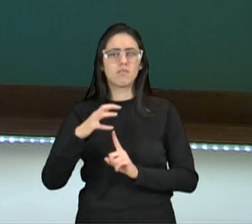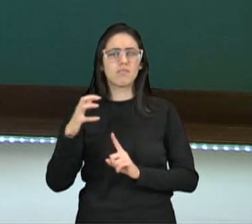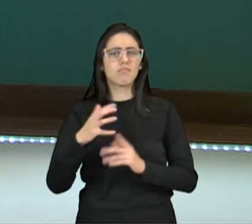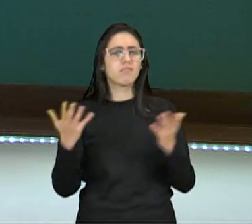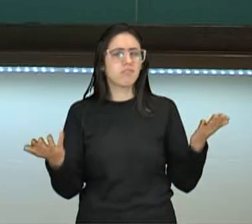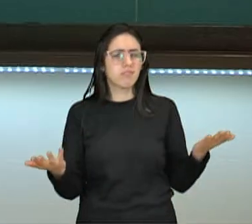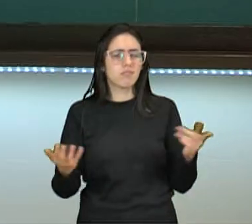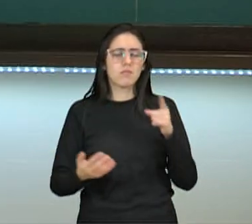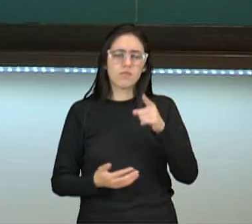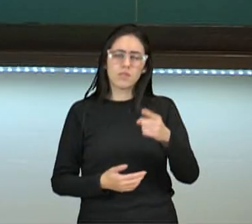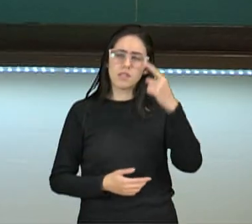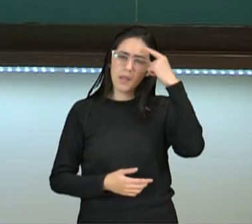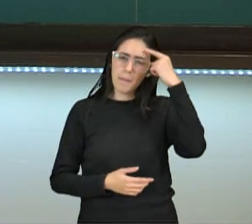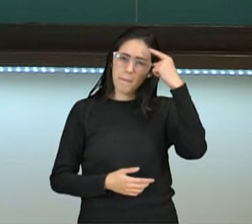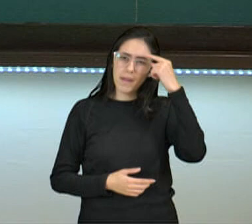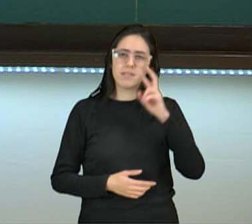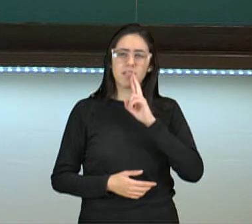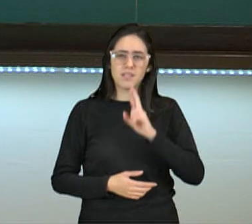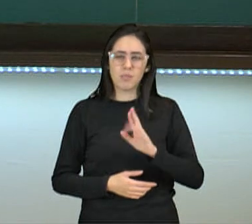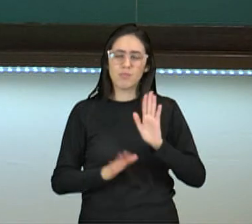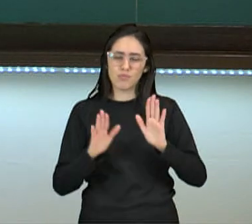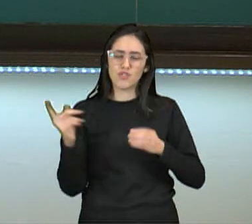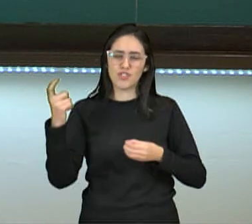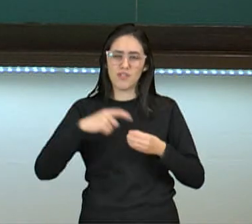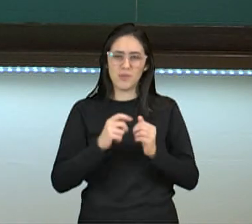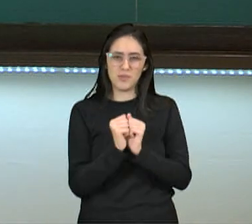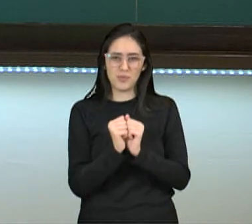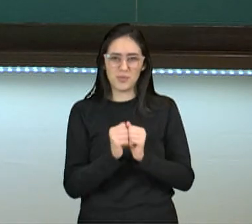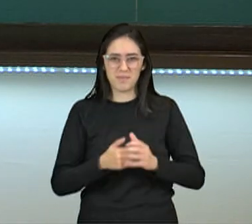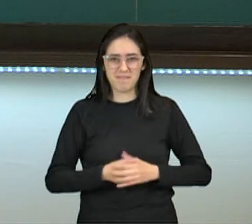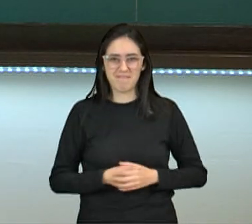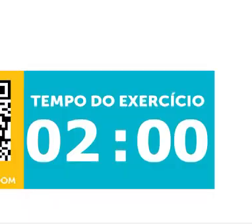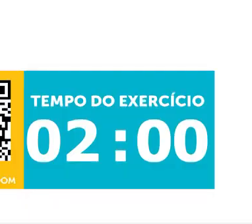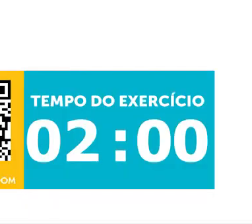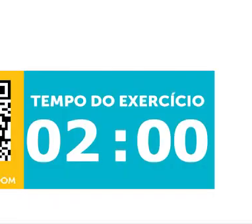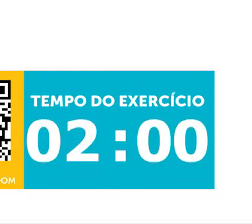atividade? Reflitam, respondam e nós já voltamos com a correção.